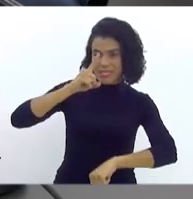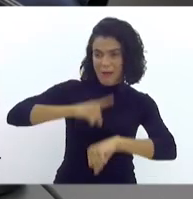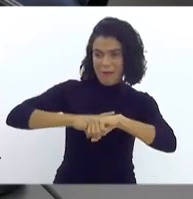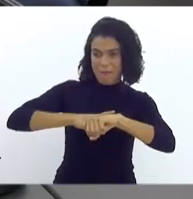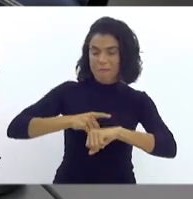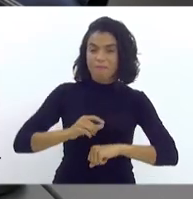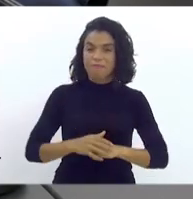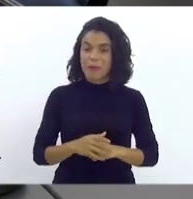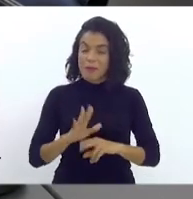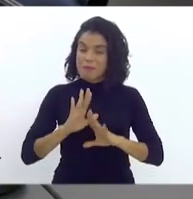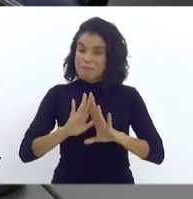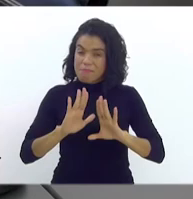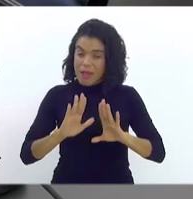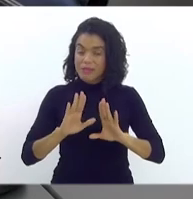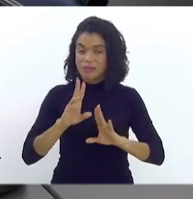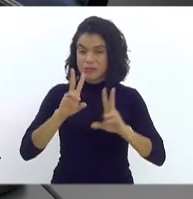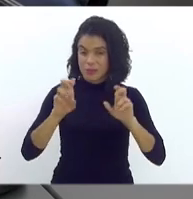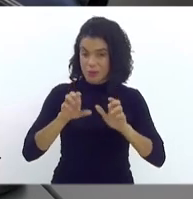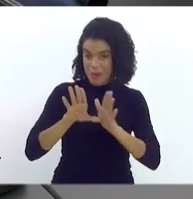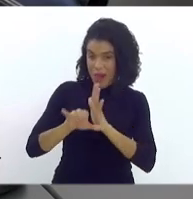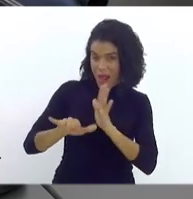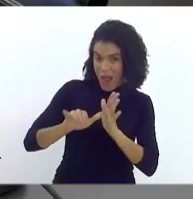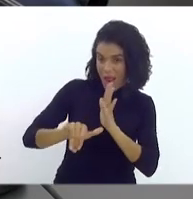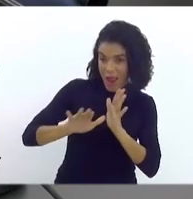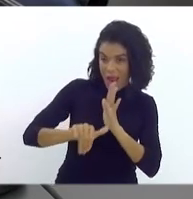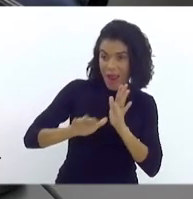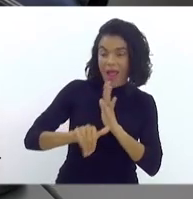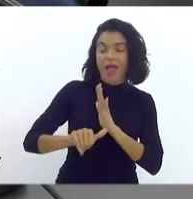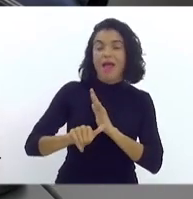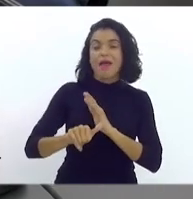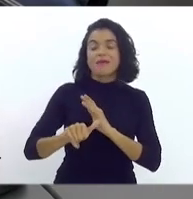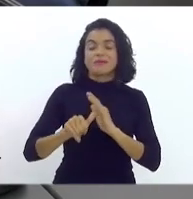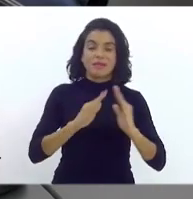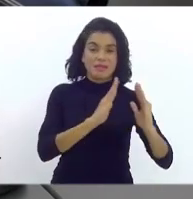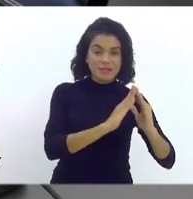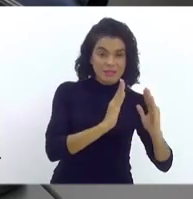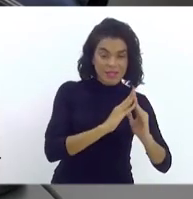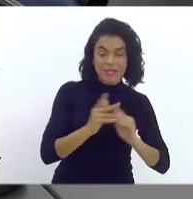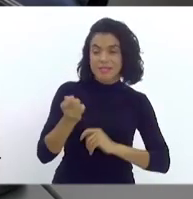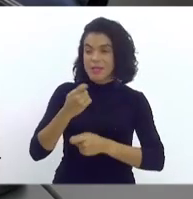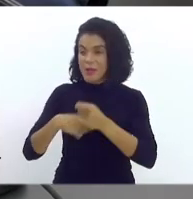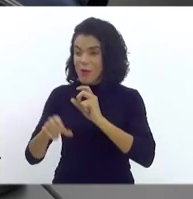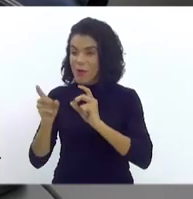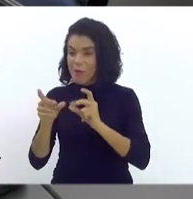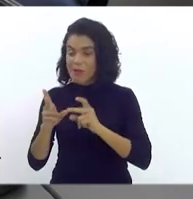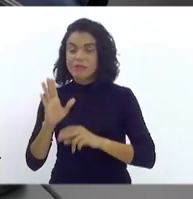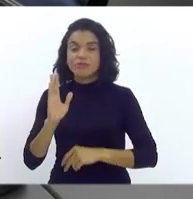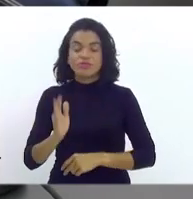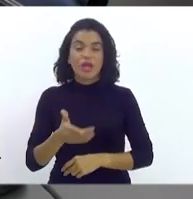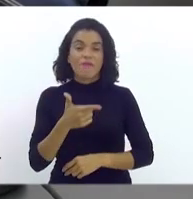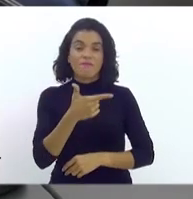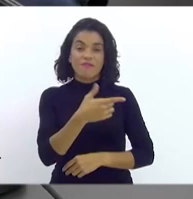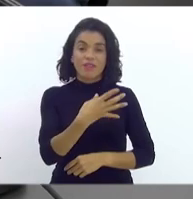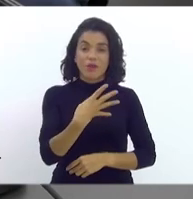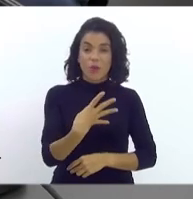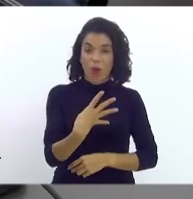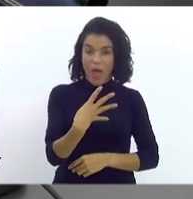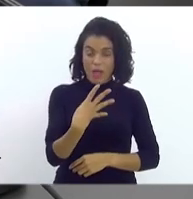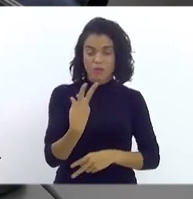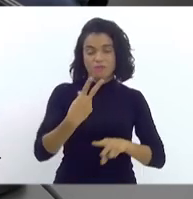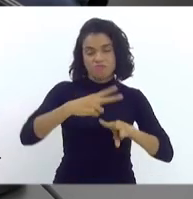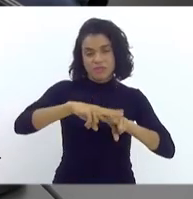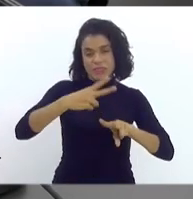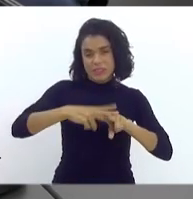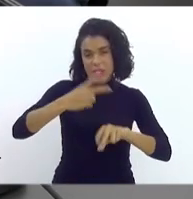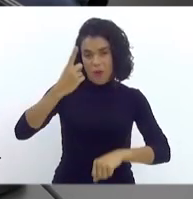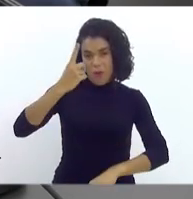a furto de gás em residências e comércio, a gente já teve 24, em 8 meses, 24 prisões